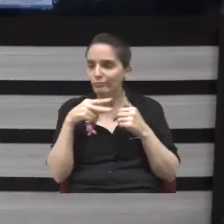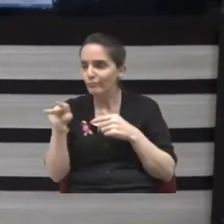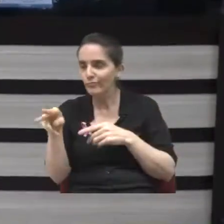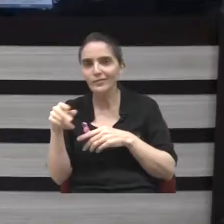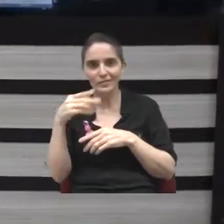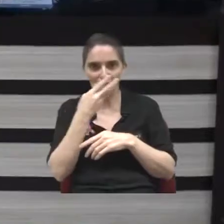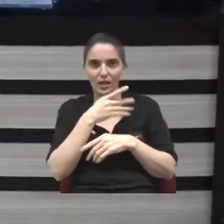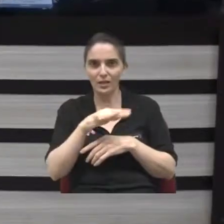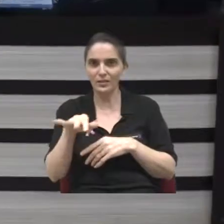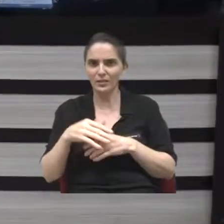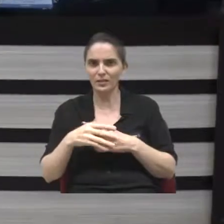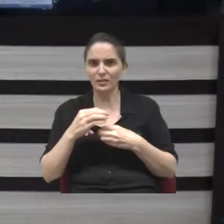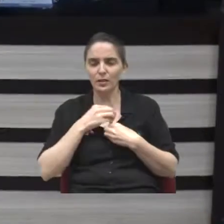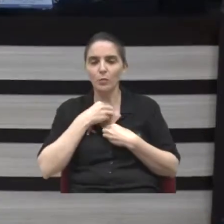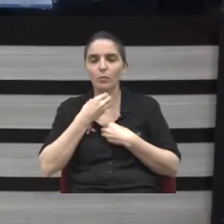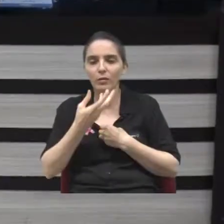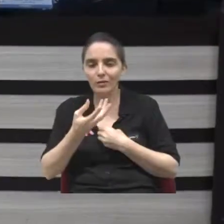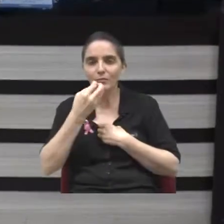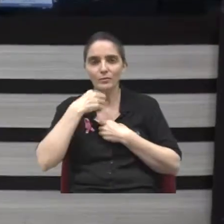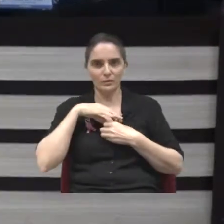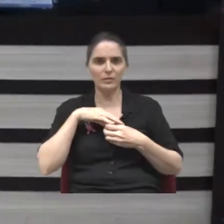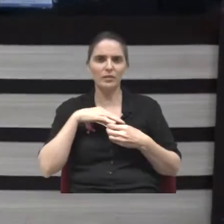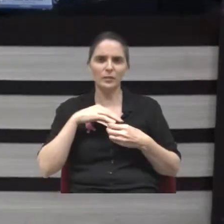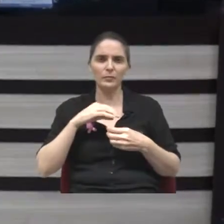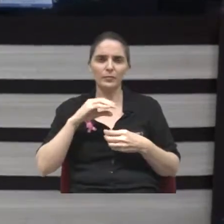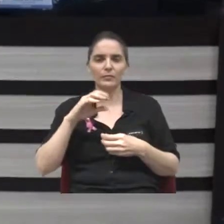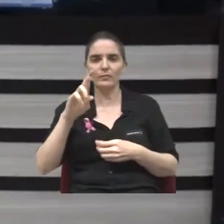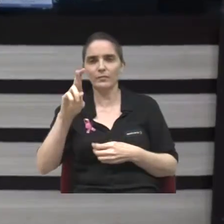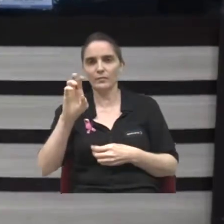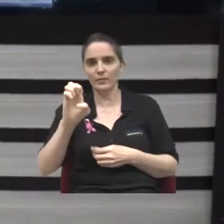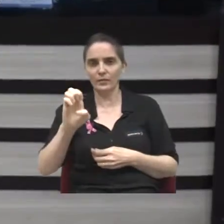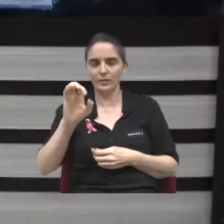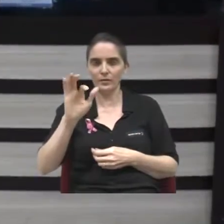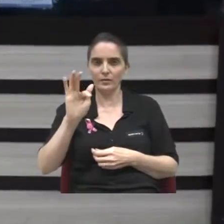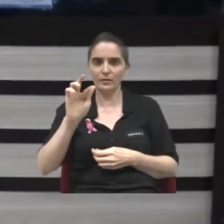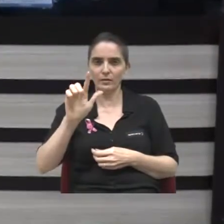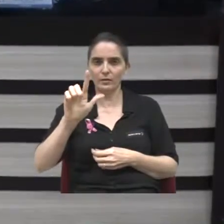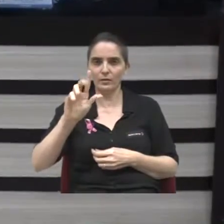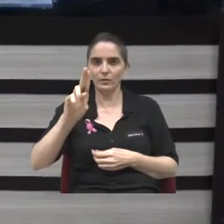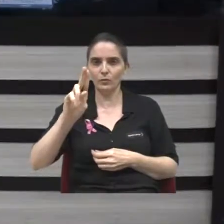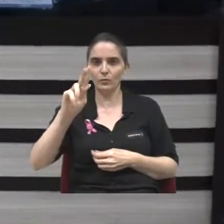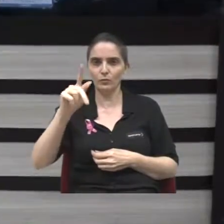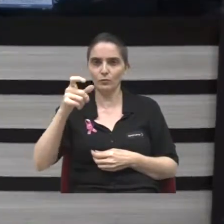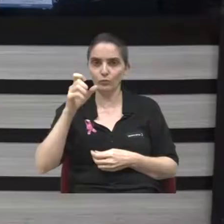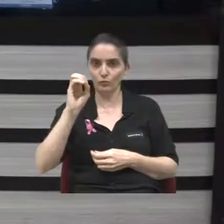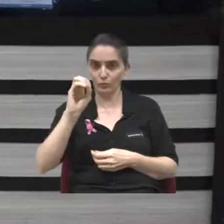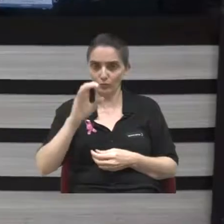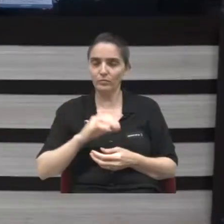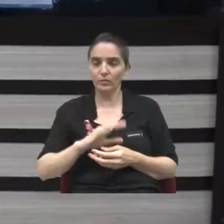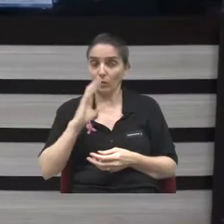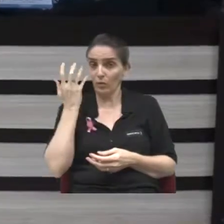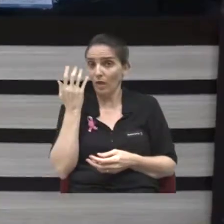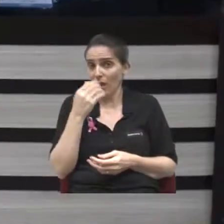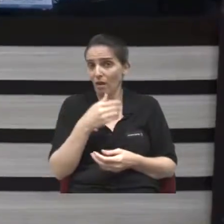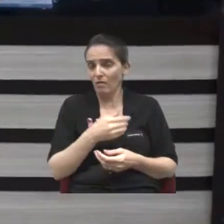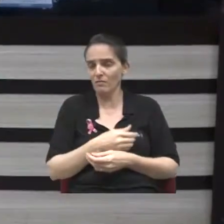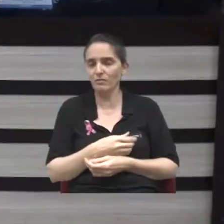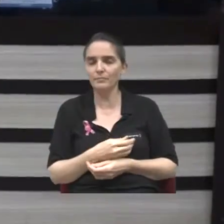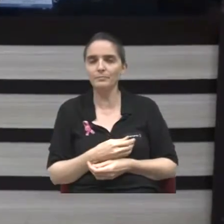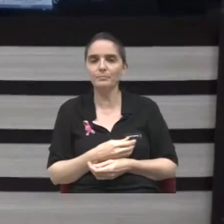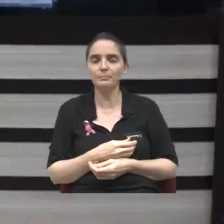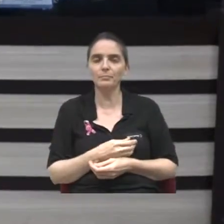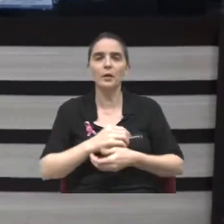chama. Não? Então, quero parabenizar que, às vezes, as pessoas